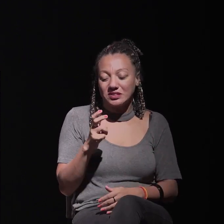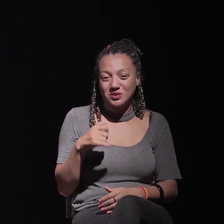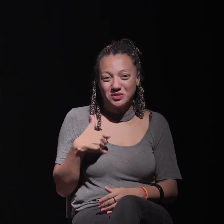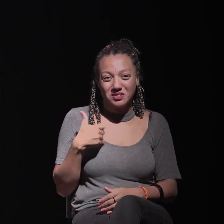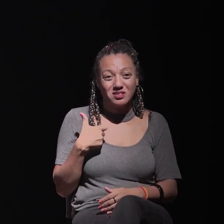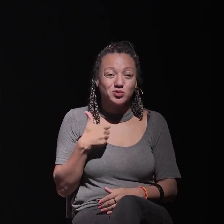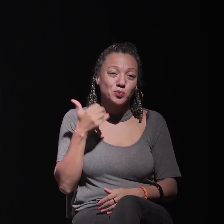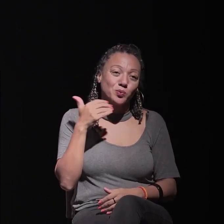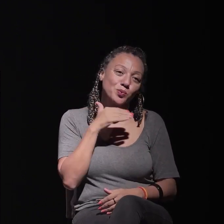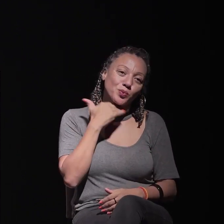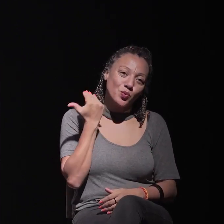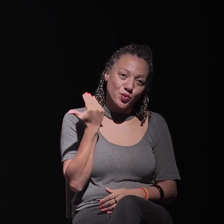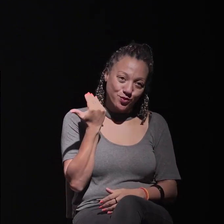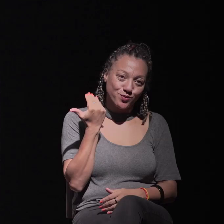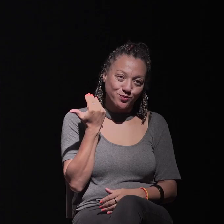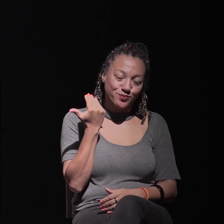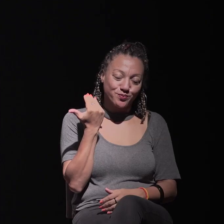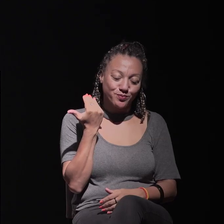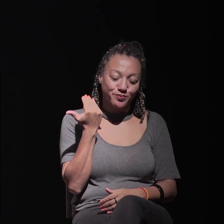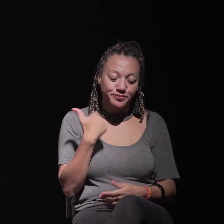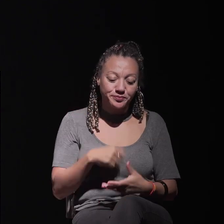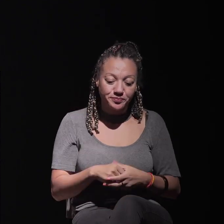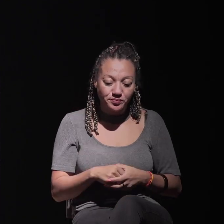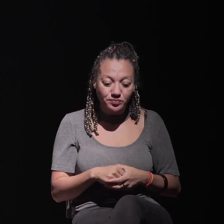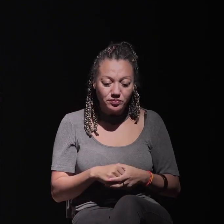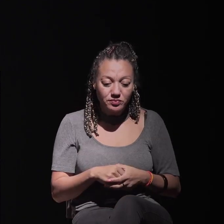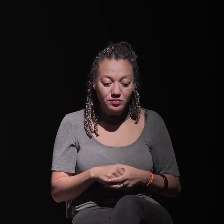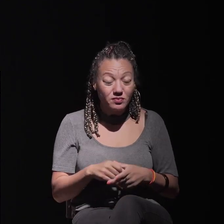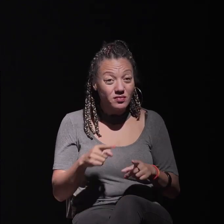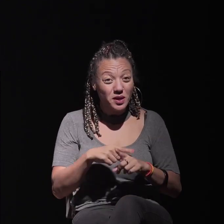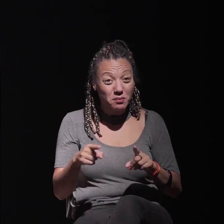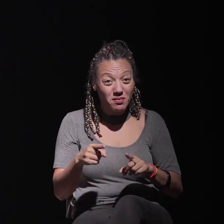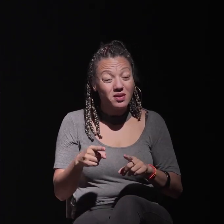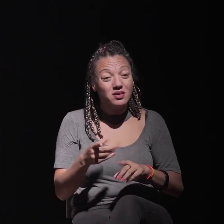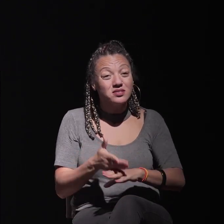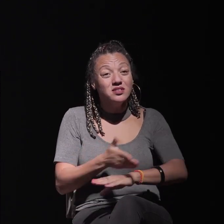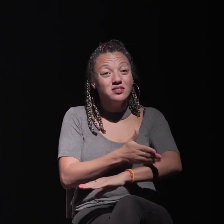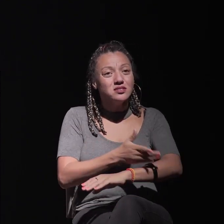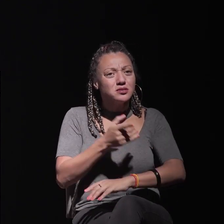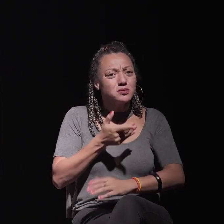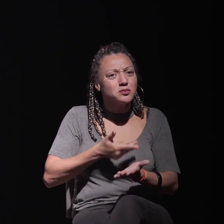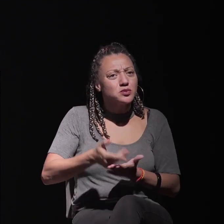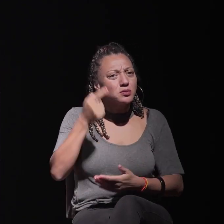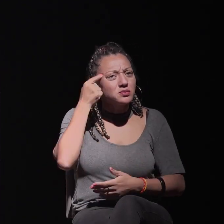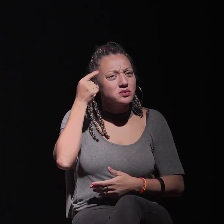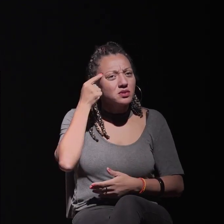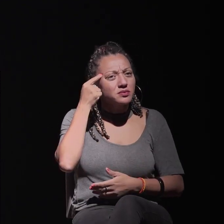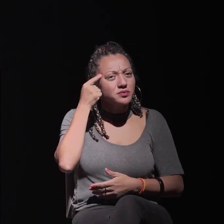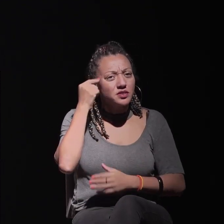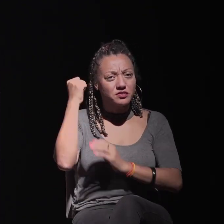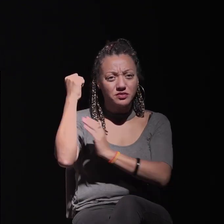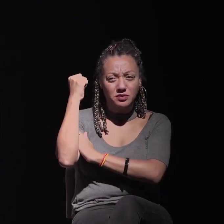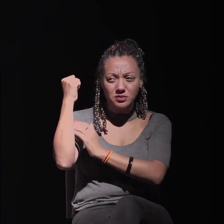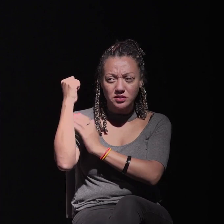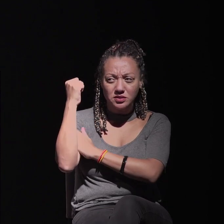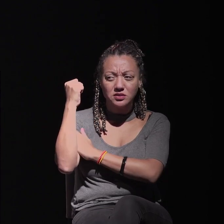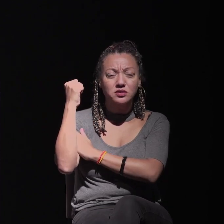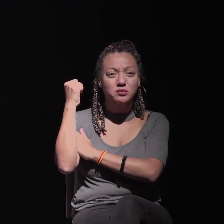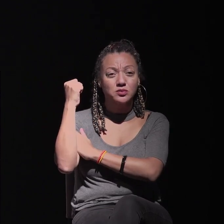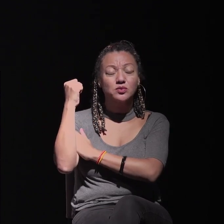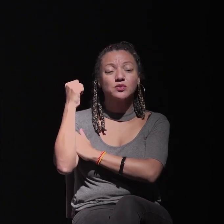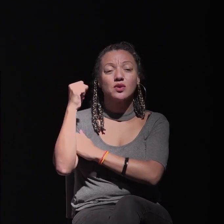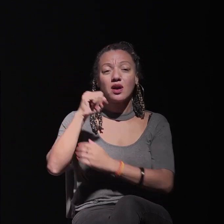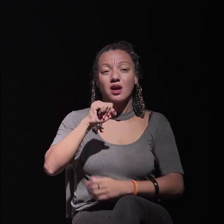né? Mas ela começa a pensar isso que ela chama de feminismo afro-latino. Ela fala assim, a gente precisa reivindicar a